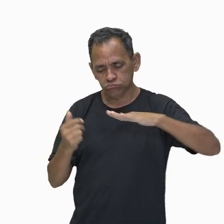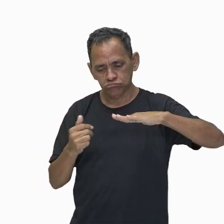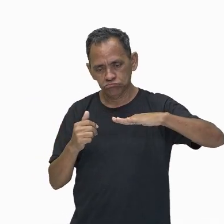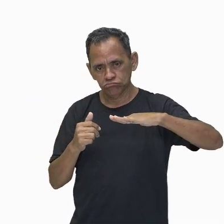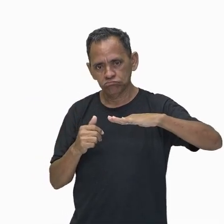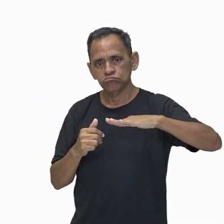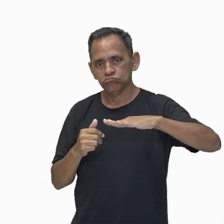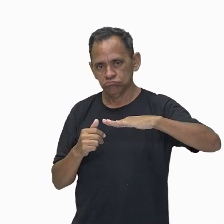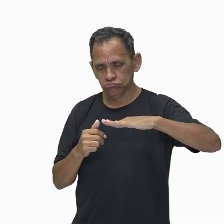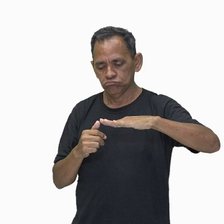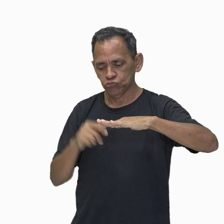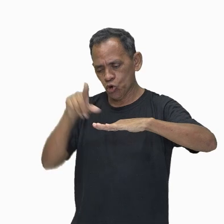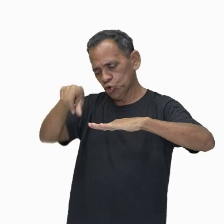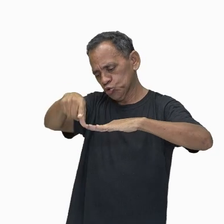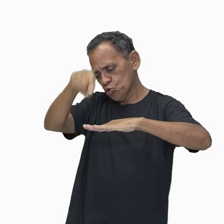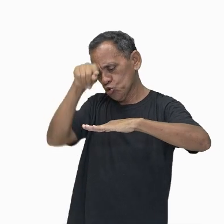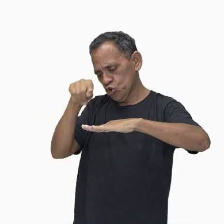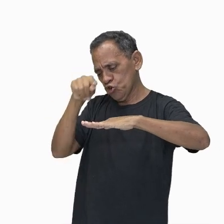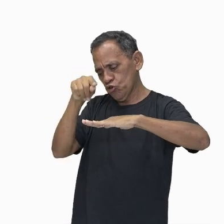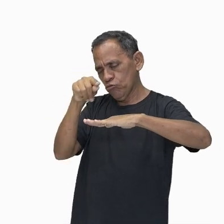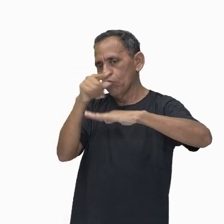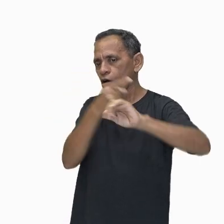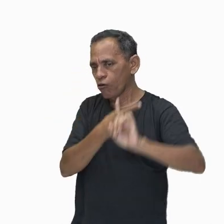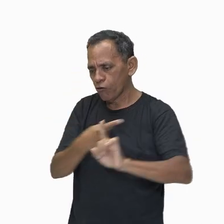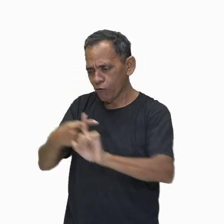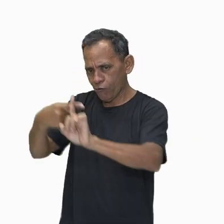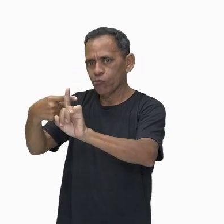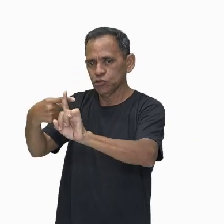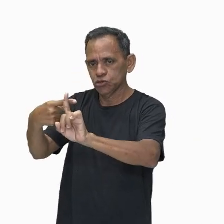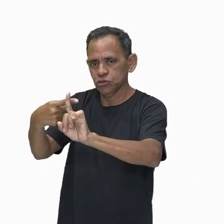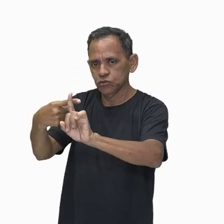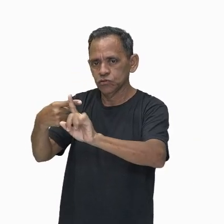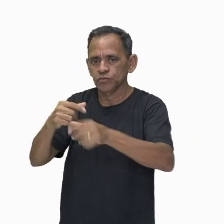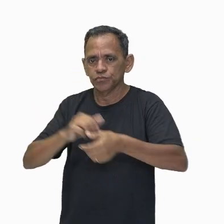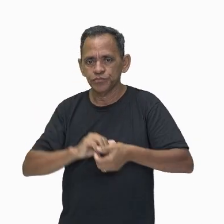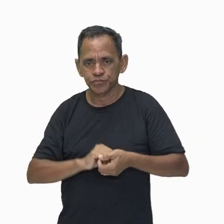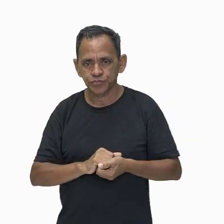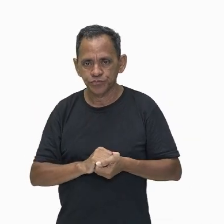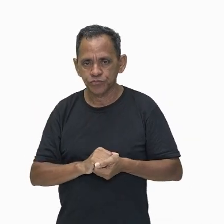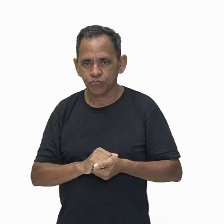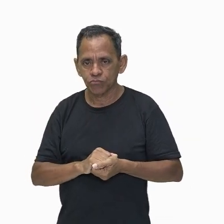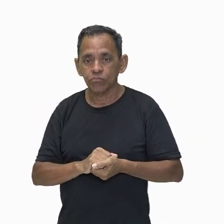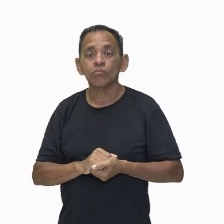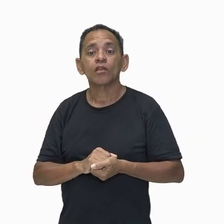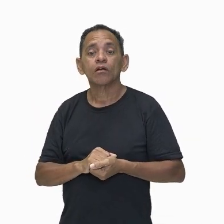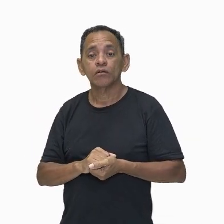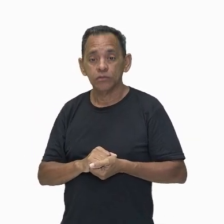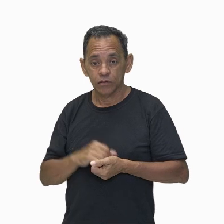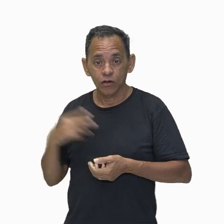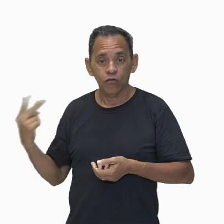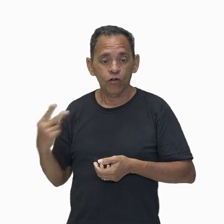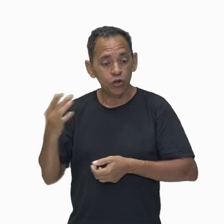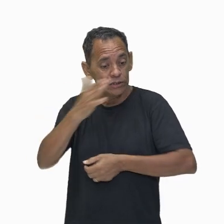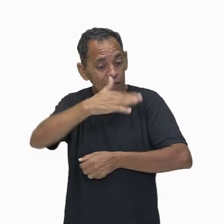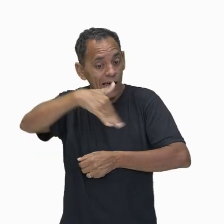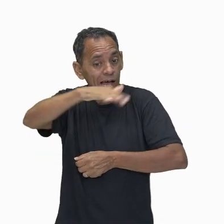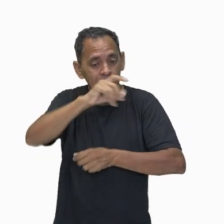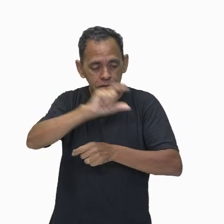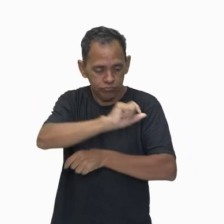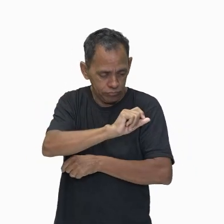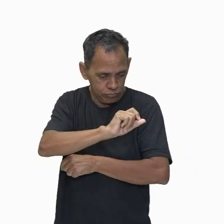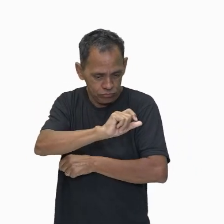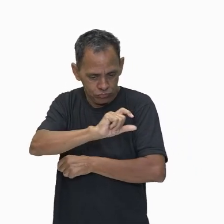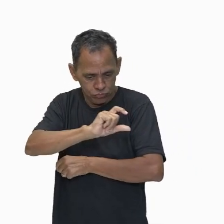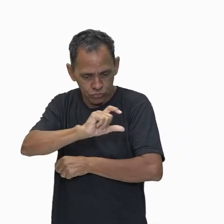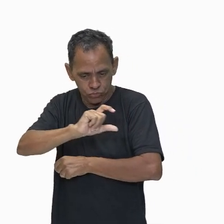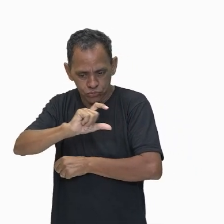da trajetória, ou seja, para onde eu adotei que seria positivo, o valor do espaço aumenta com o passar